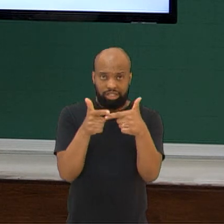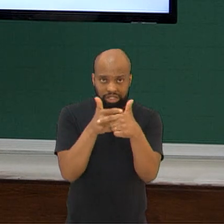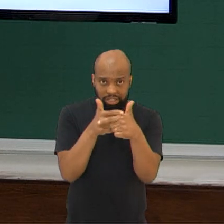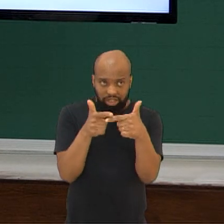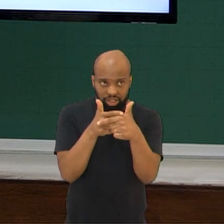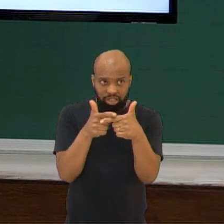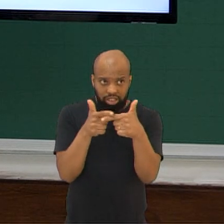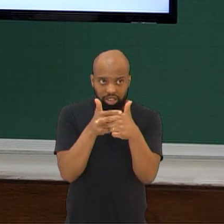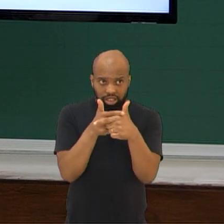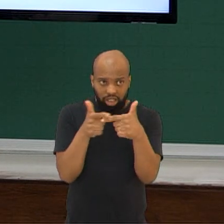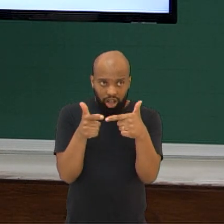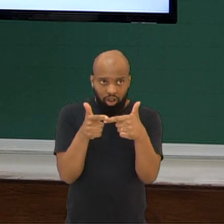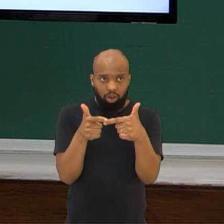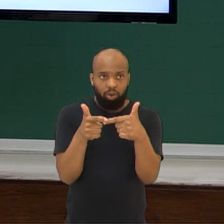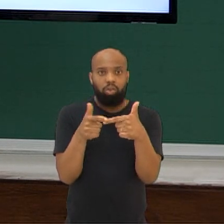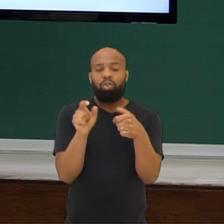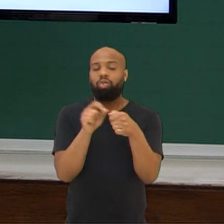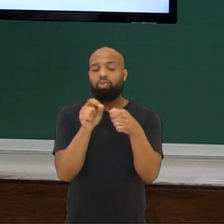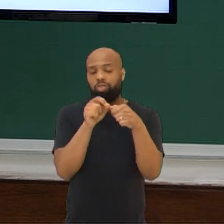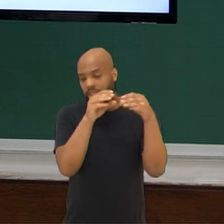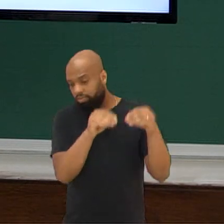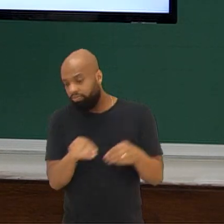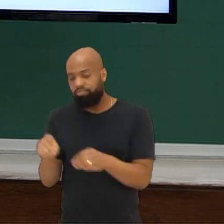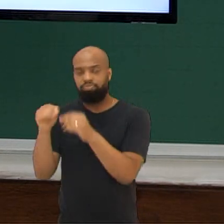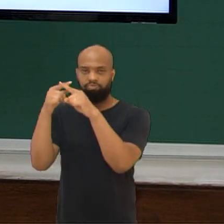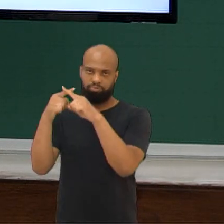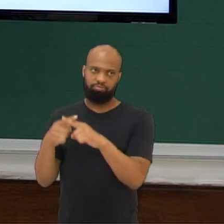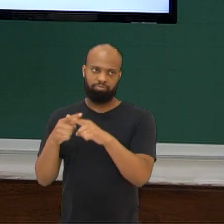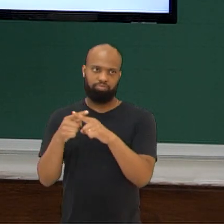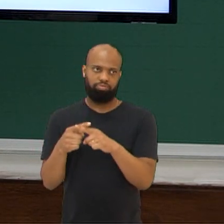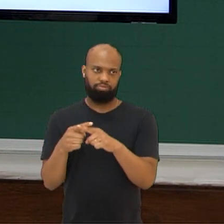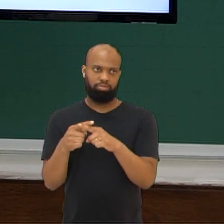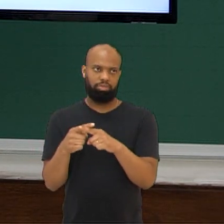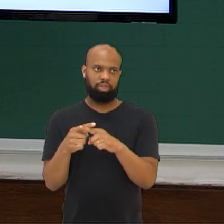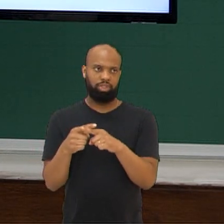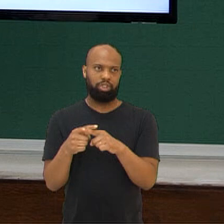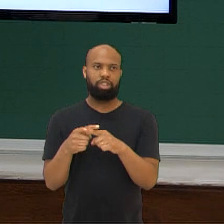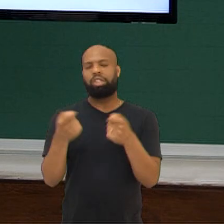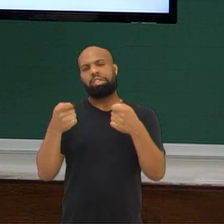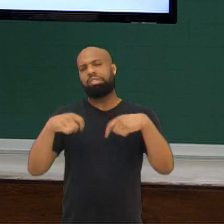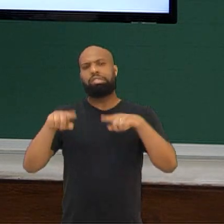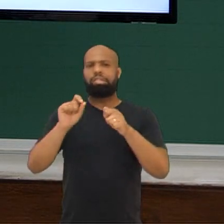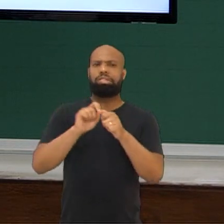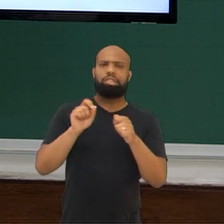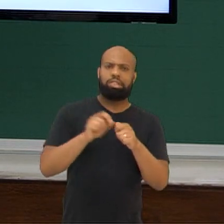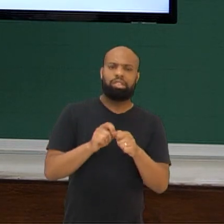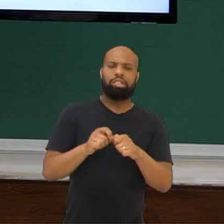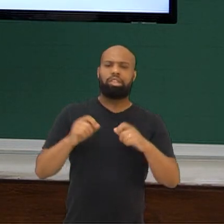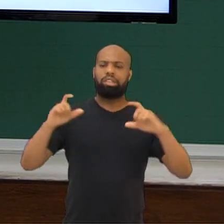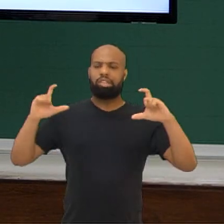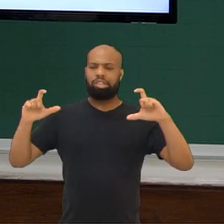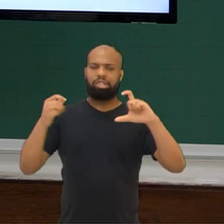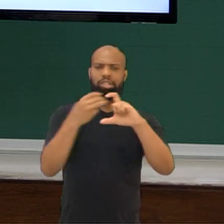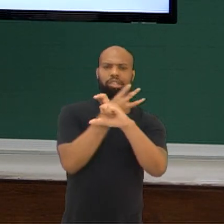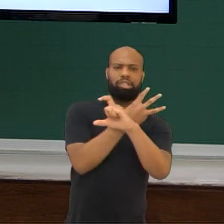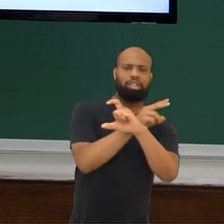passar multiplicando. Eu nem coloquei mais aqui o 3 em evidência, que multiplica x menos